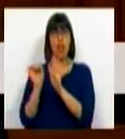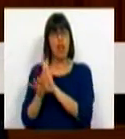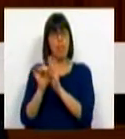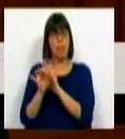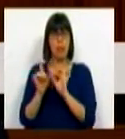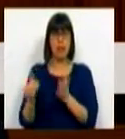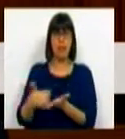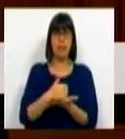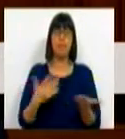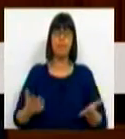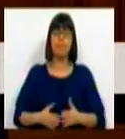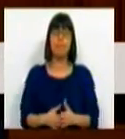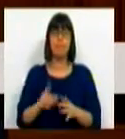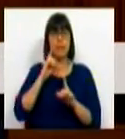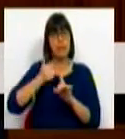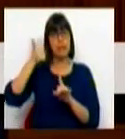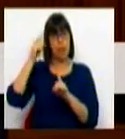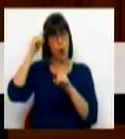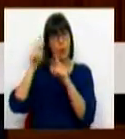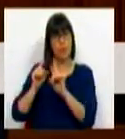depósitos, portanto, na sua essência.